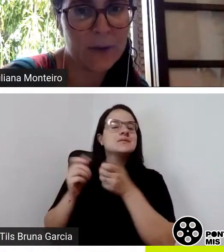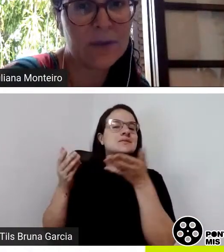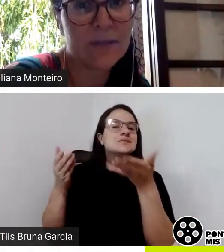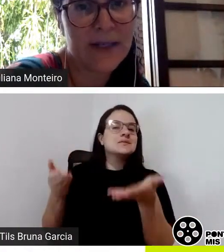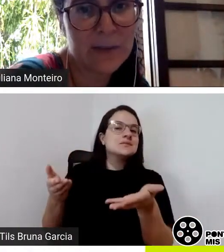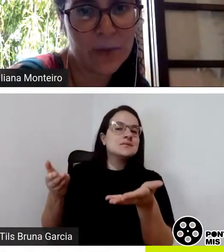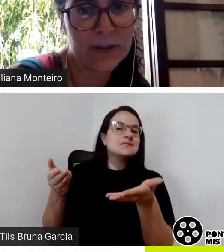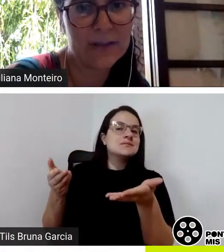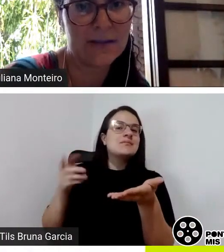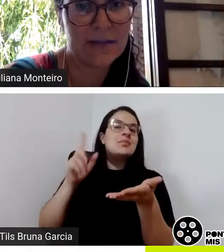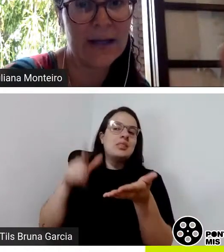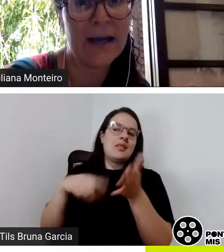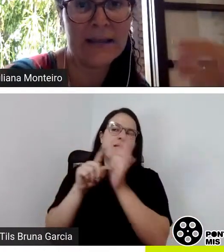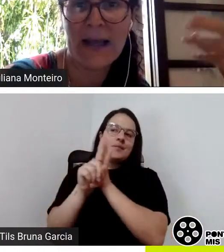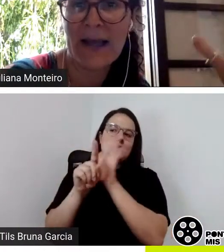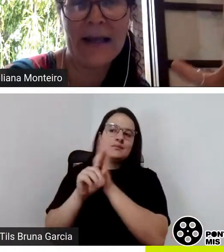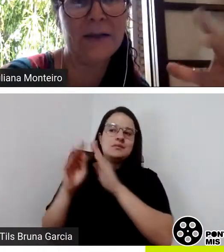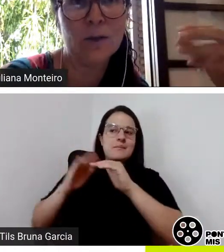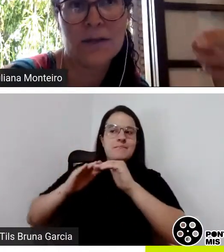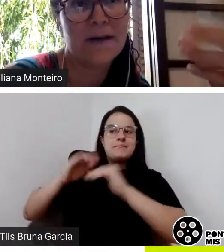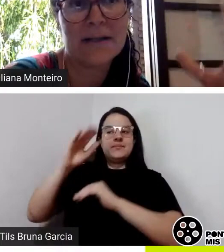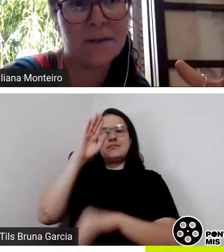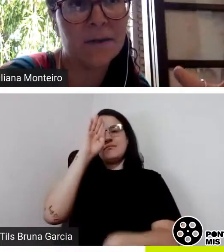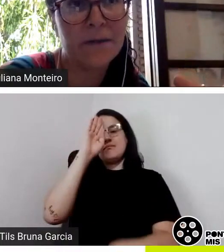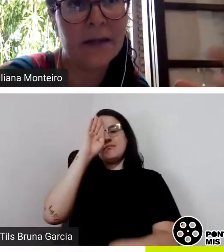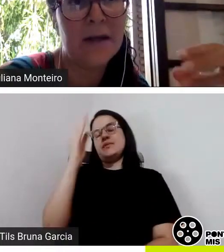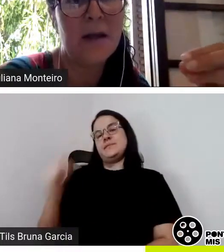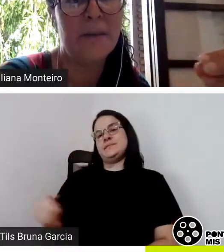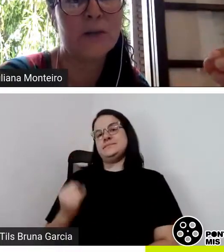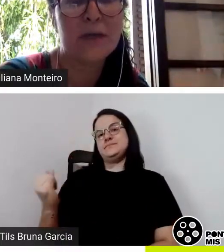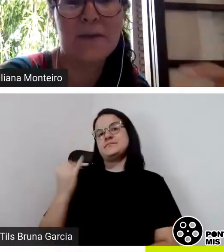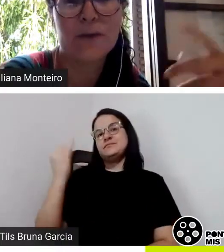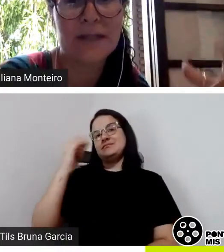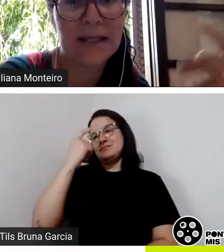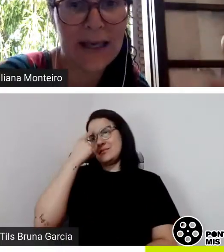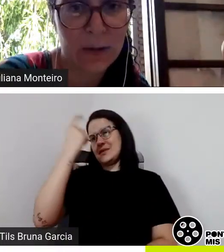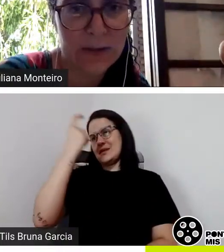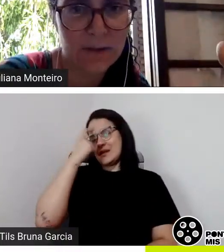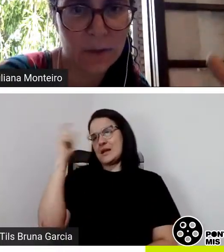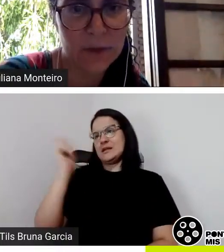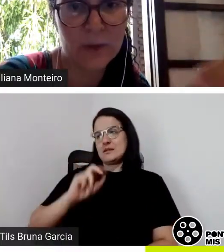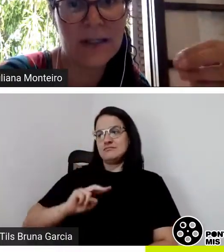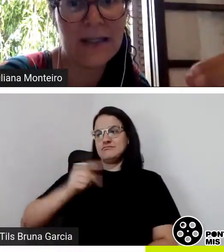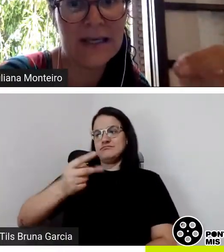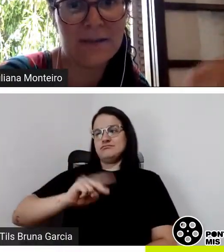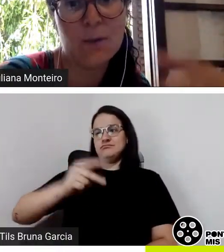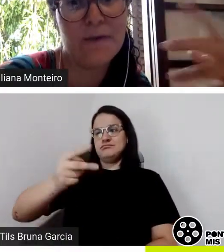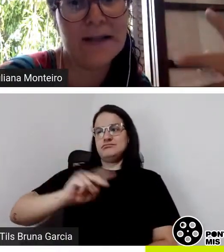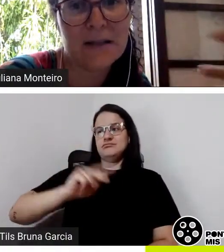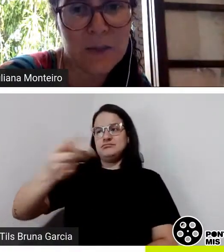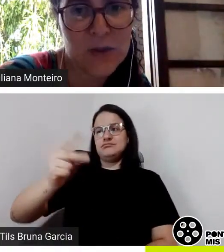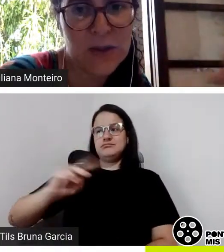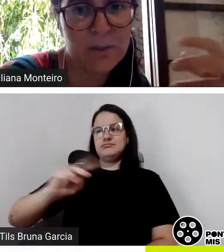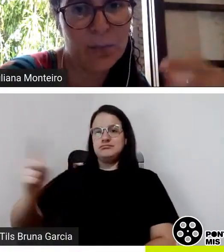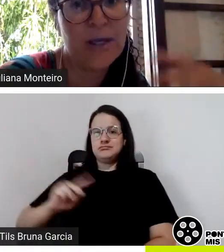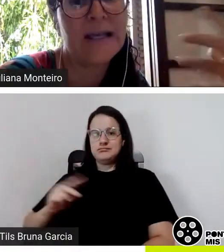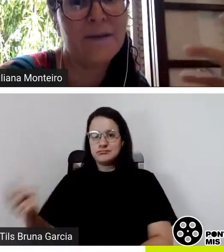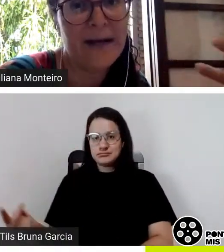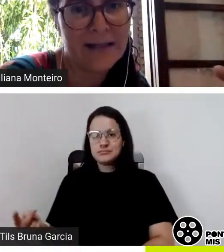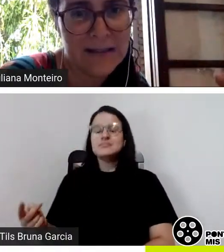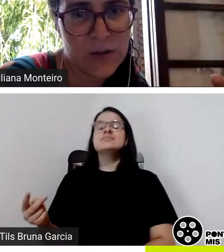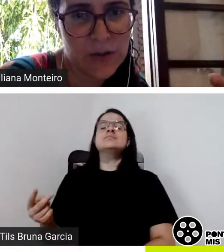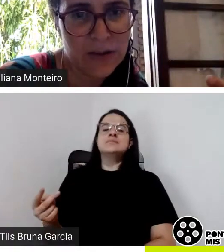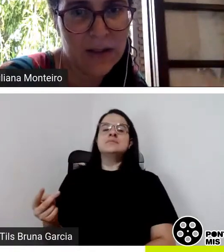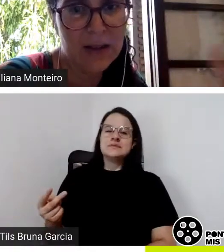com esse filme? Eu acho que essas são as perguntas mais importantes, né? A ideia e tudo você vai desenvolver. Mas o que, que você quer com esse filme? O que, que esse filme